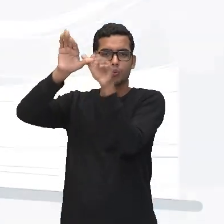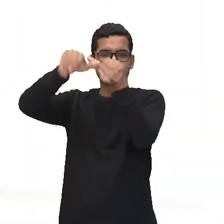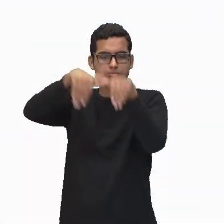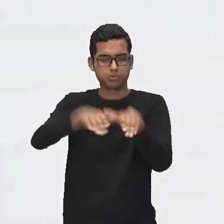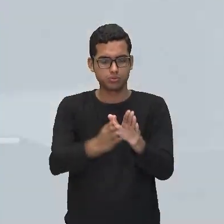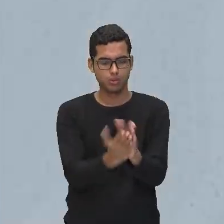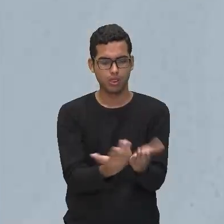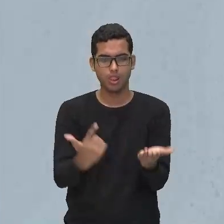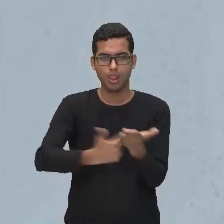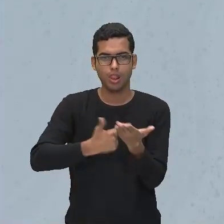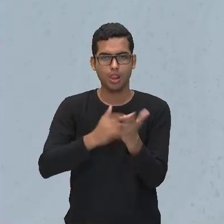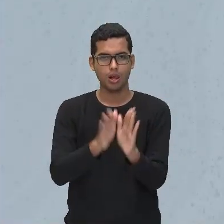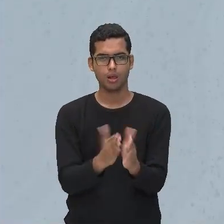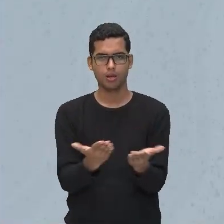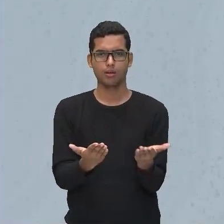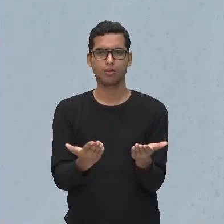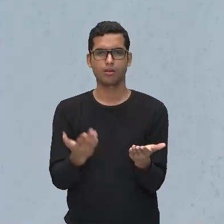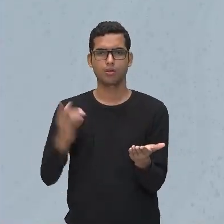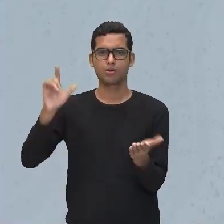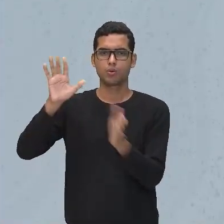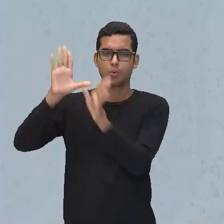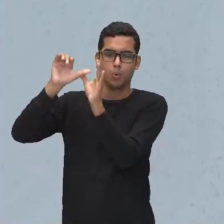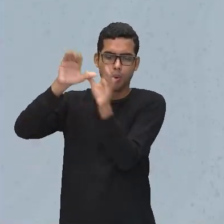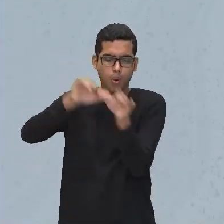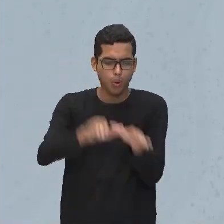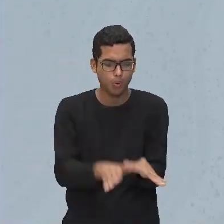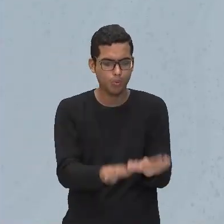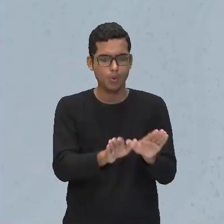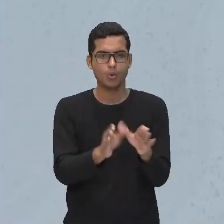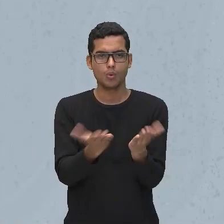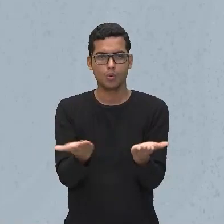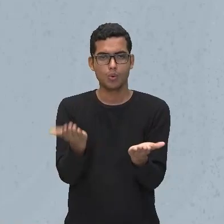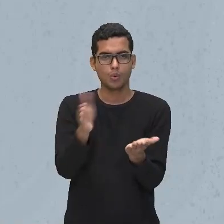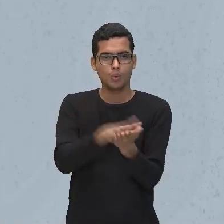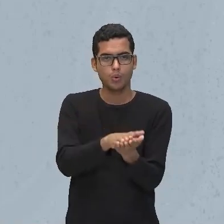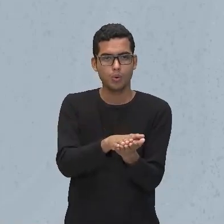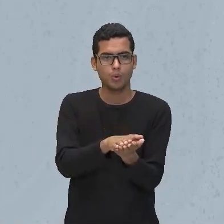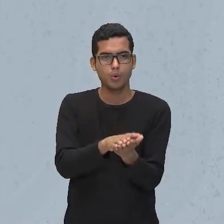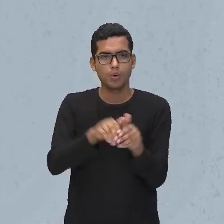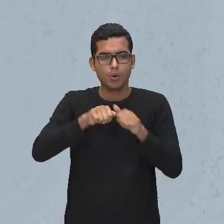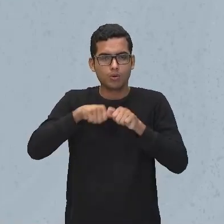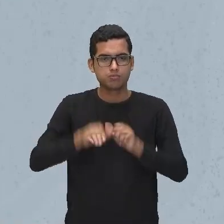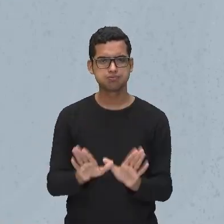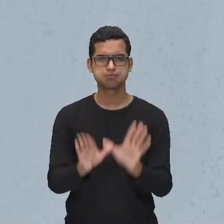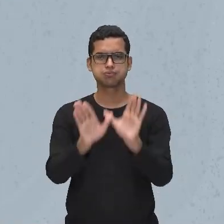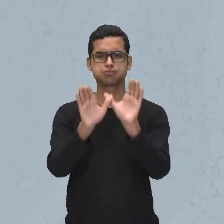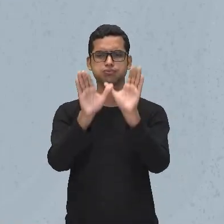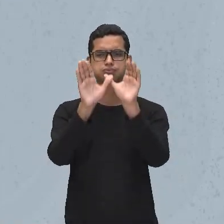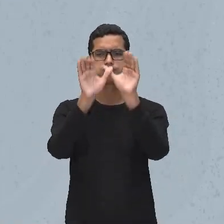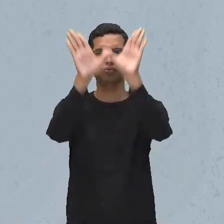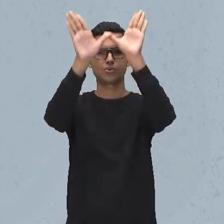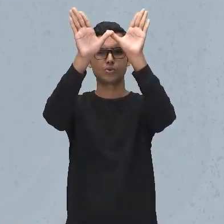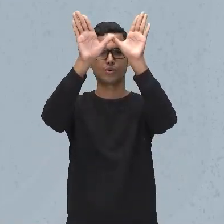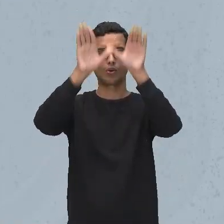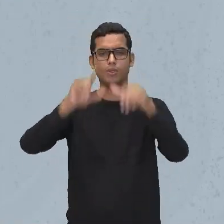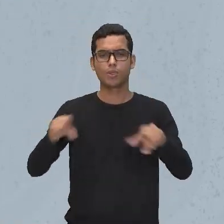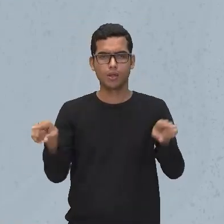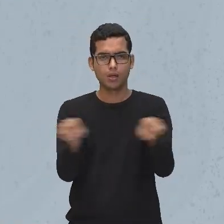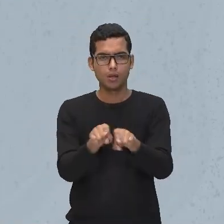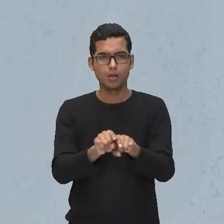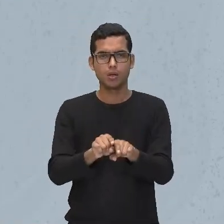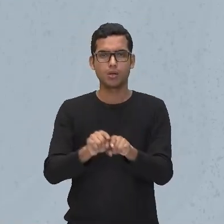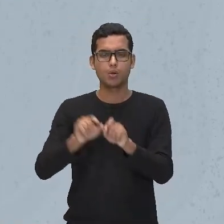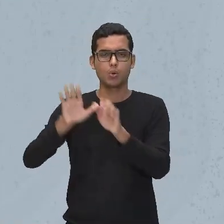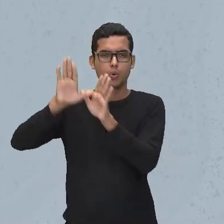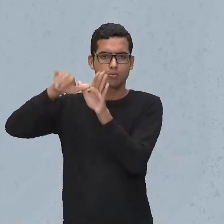lês. Quando fechas o livro, eles alçam voo como de um alçapão. Eles não têm